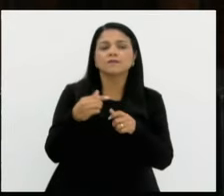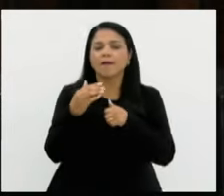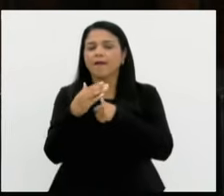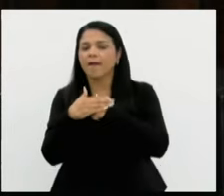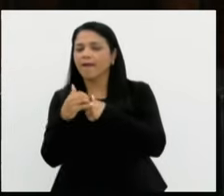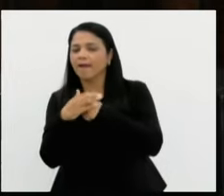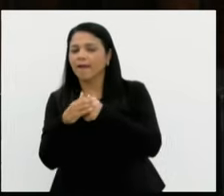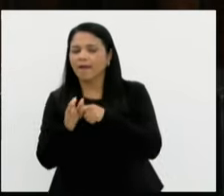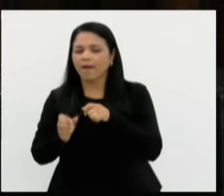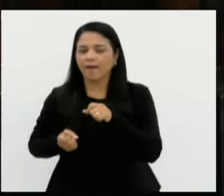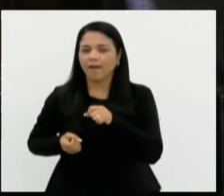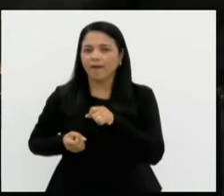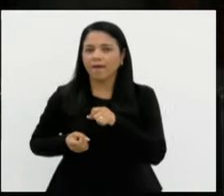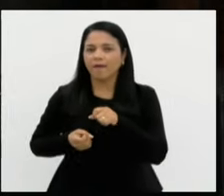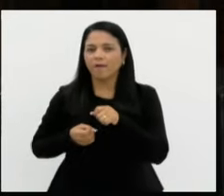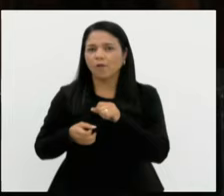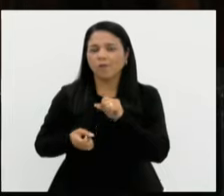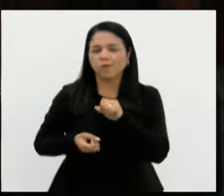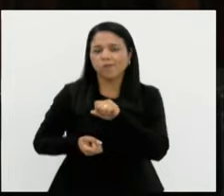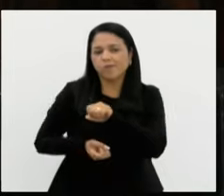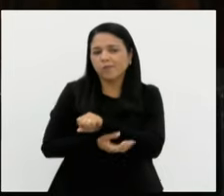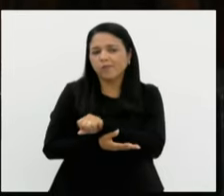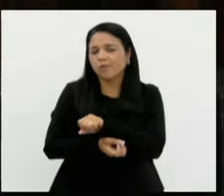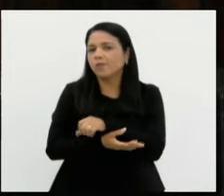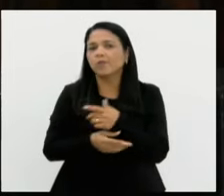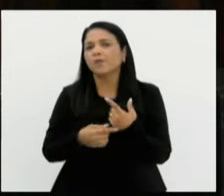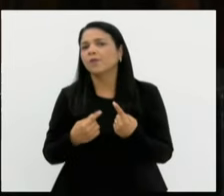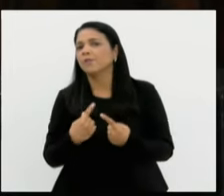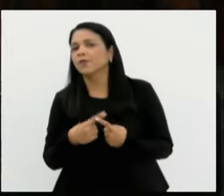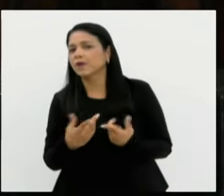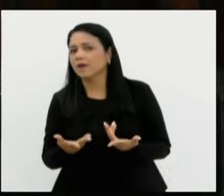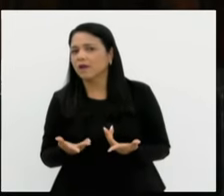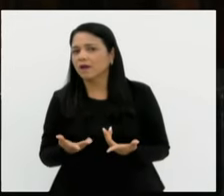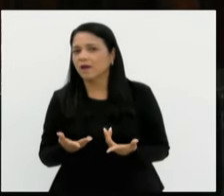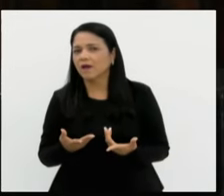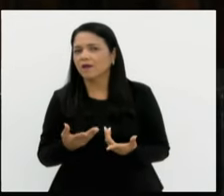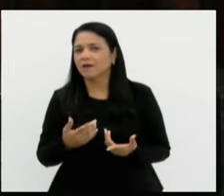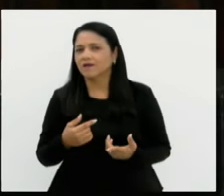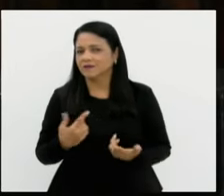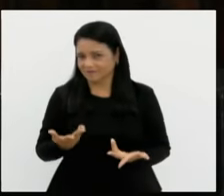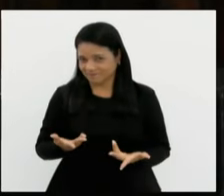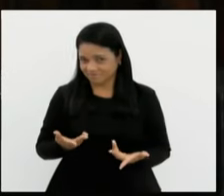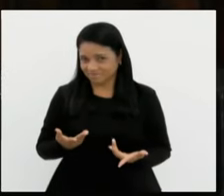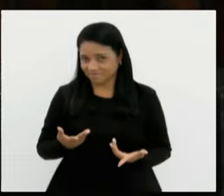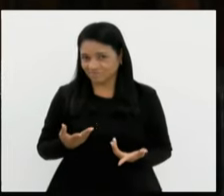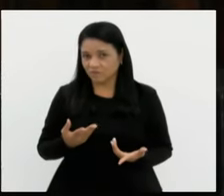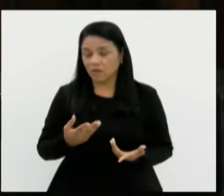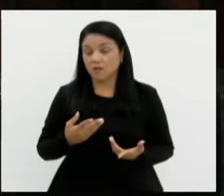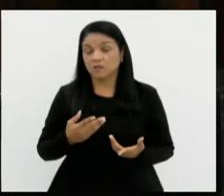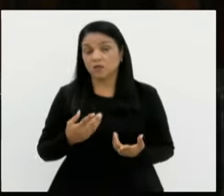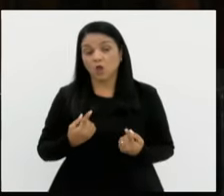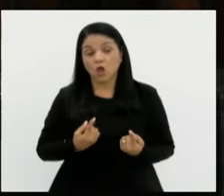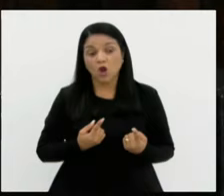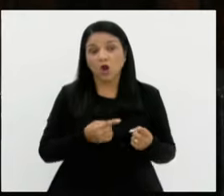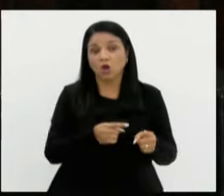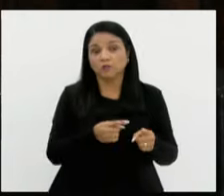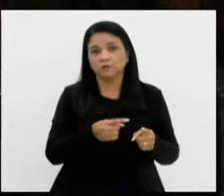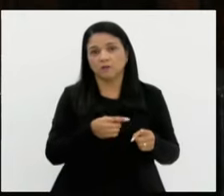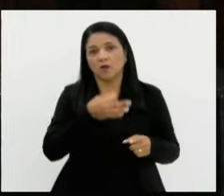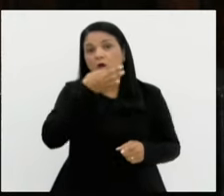sendo corporativista ou não. Portanto, é algo que nos bota contra a opinião pública, que